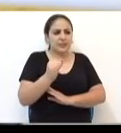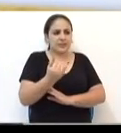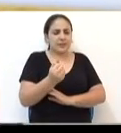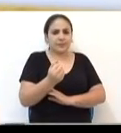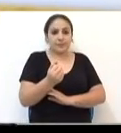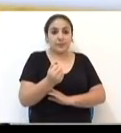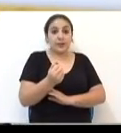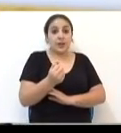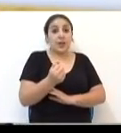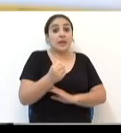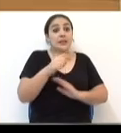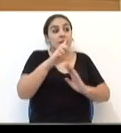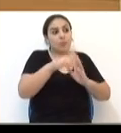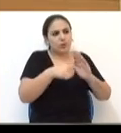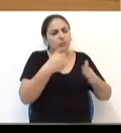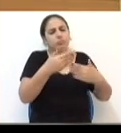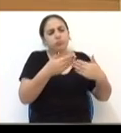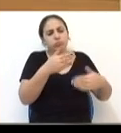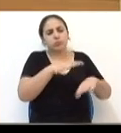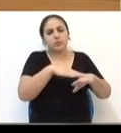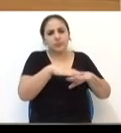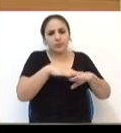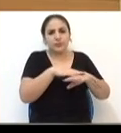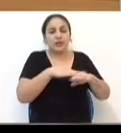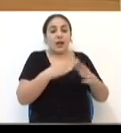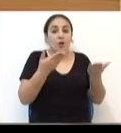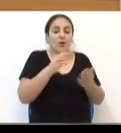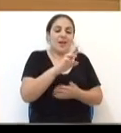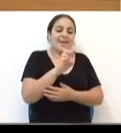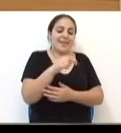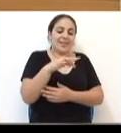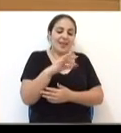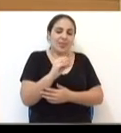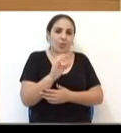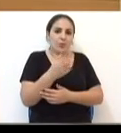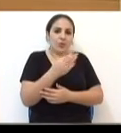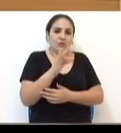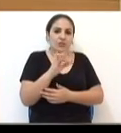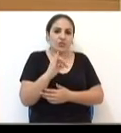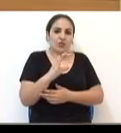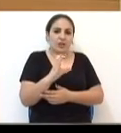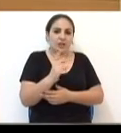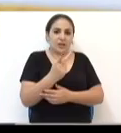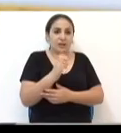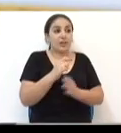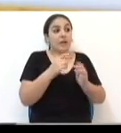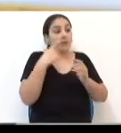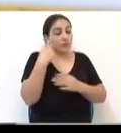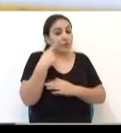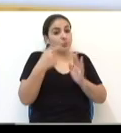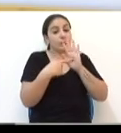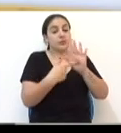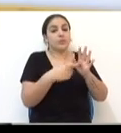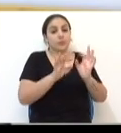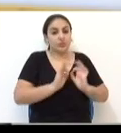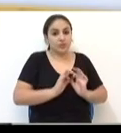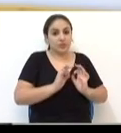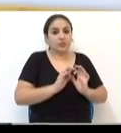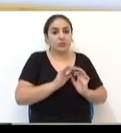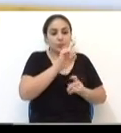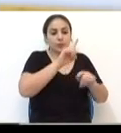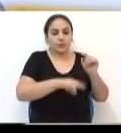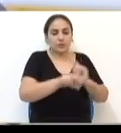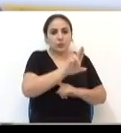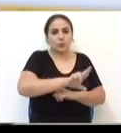que conversaram e agora o Renato Checker, né, que era o vereador que está apresentando o projeto de proibição do consumo de bebida